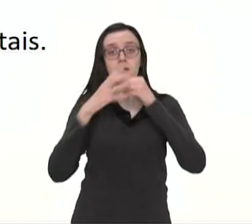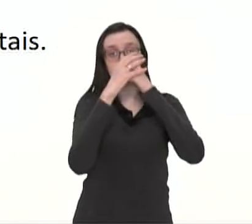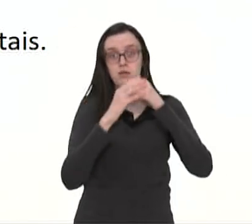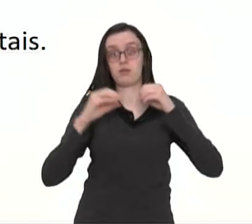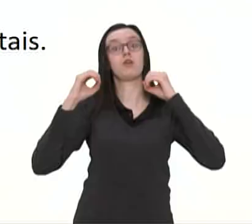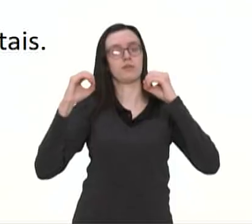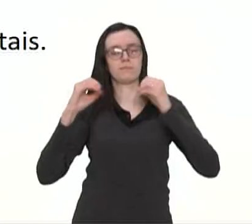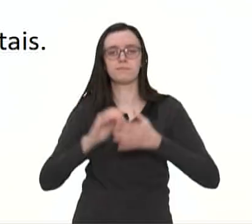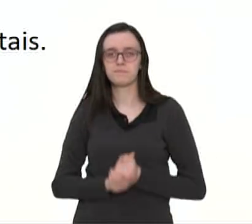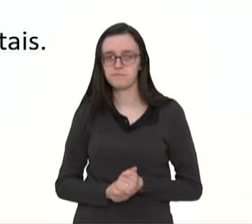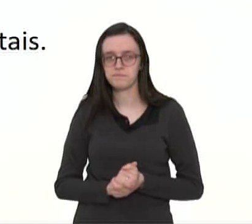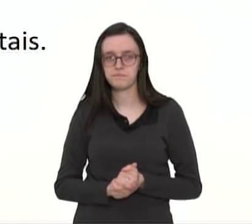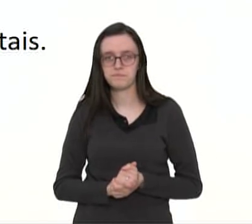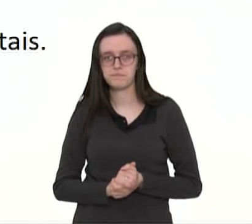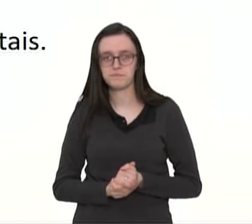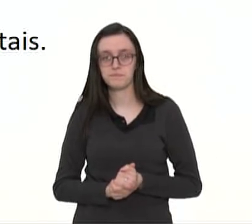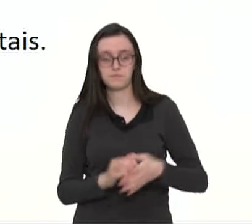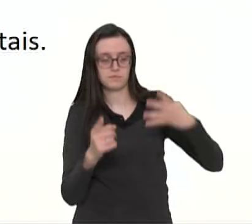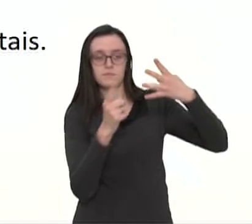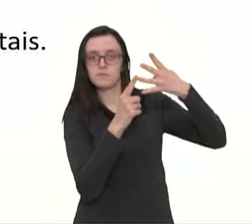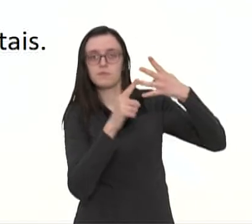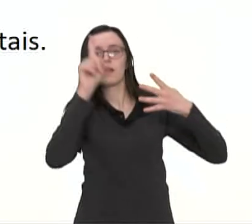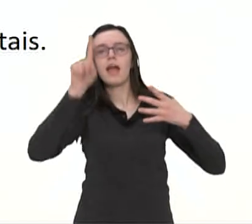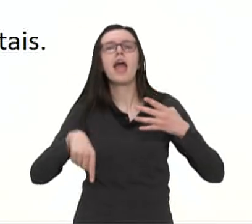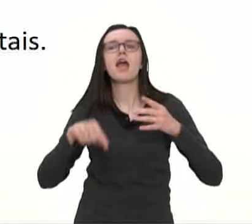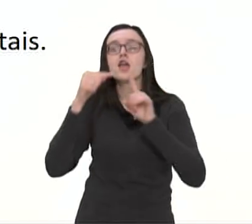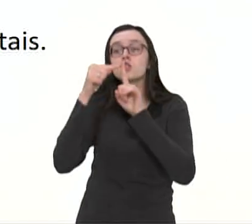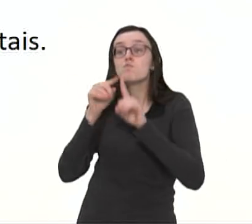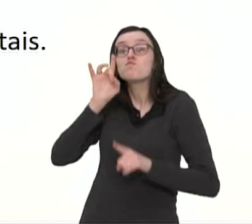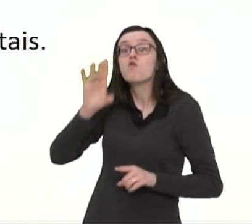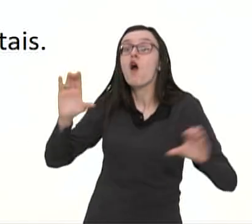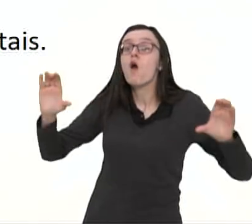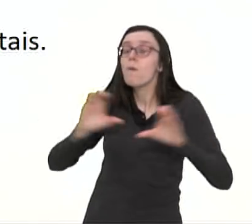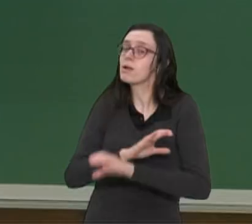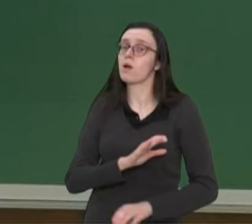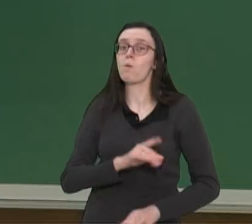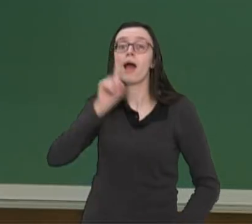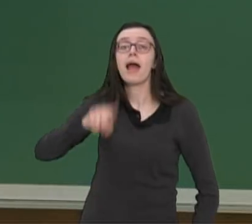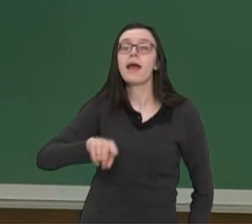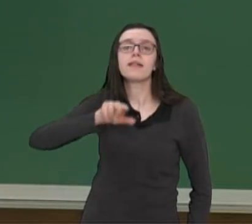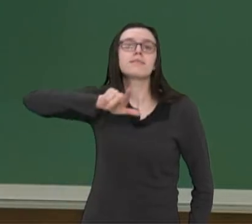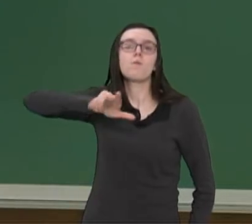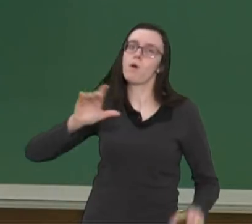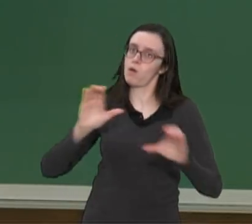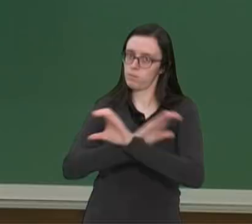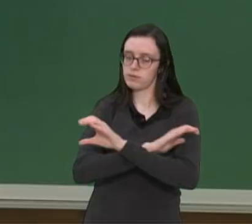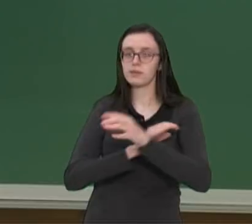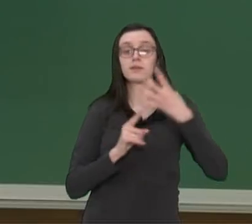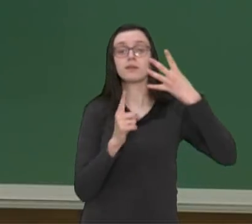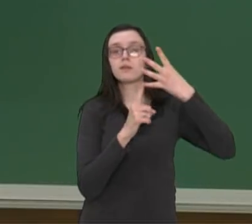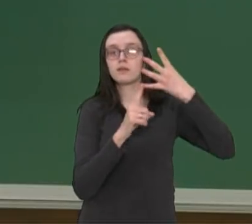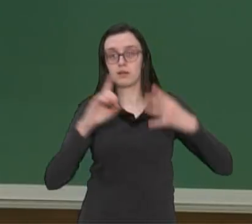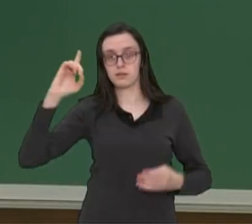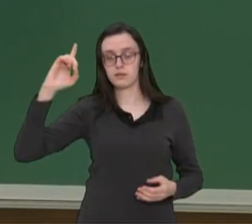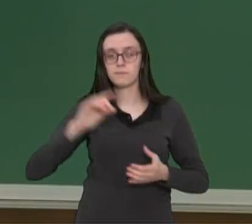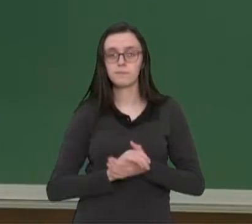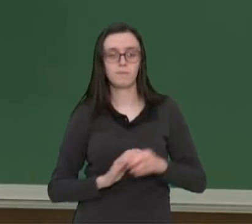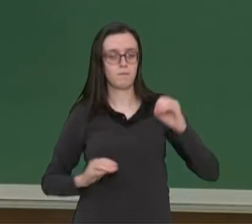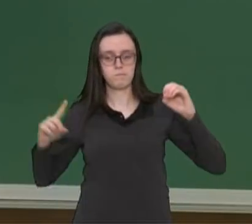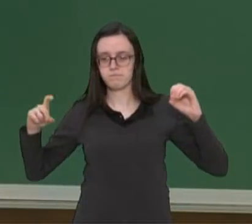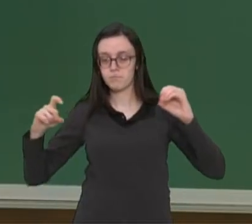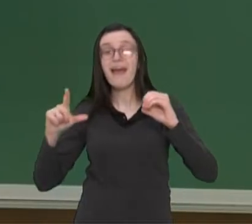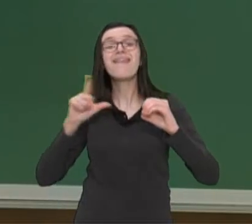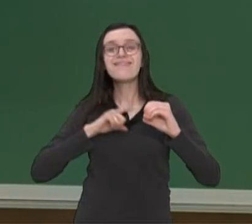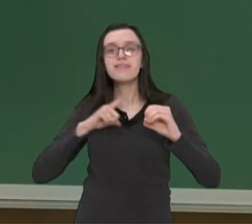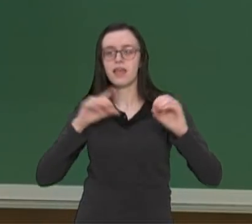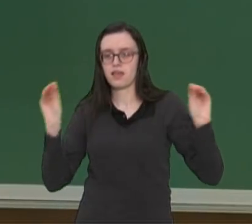ocorre ligação gênica, ocorre quando a ligação é do tipo completa, quando é incompleta. E a letra D, os gametas que sofreram crossing